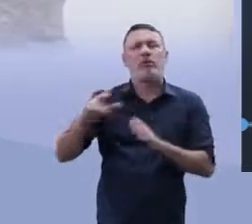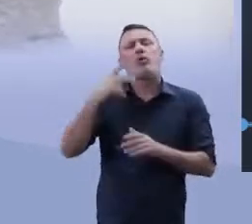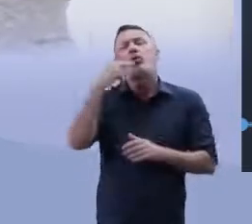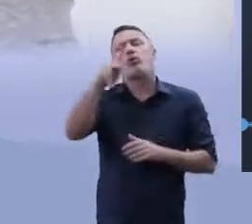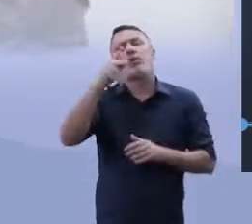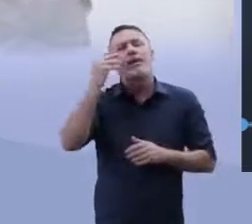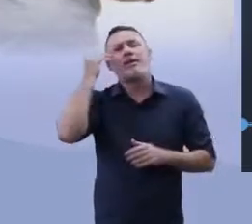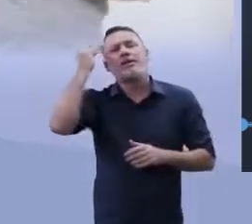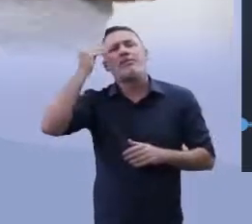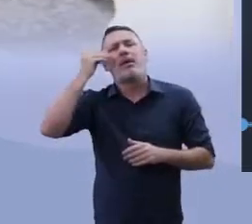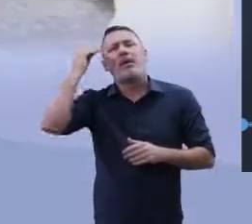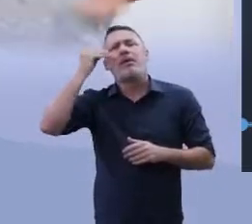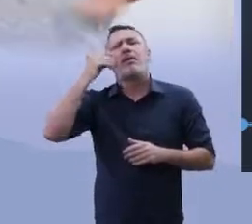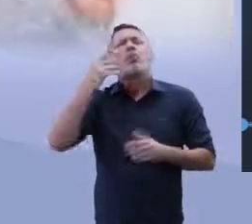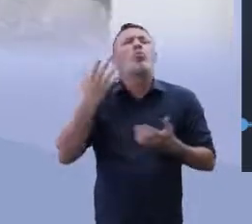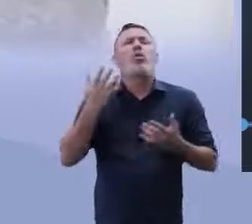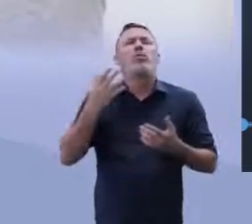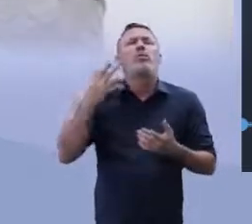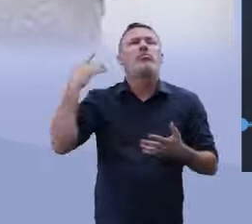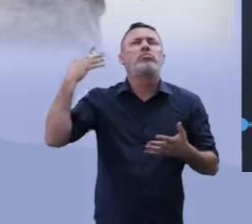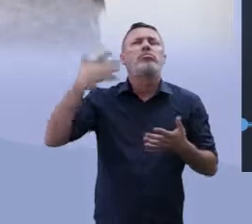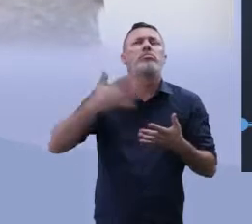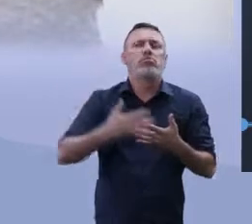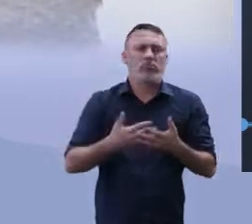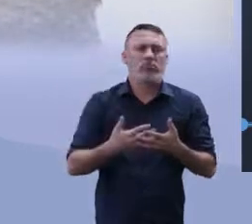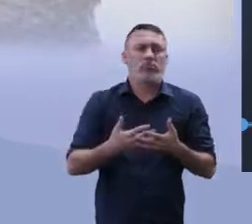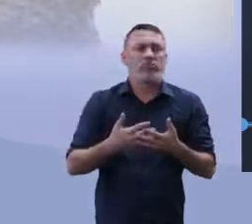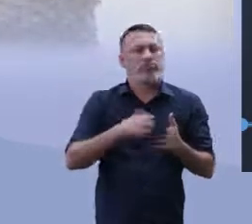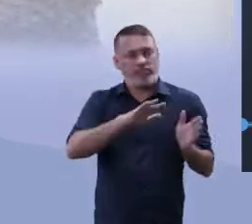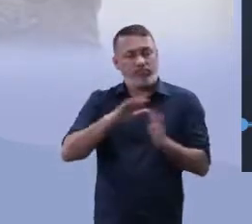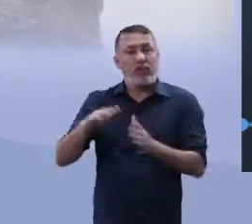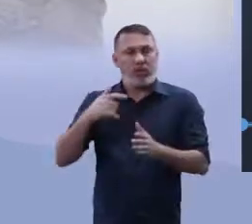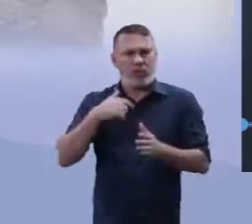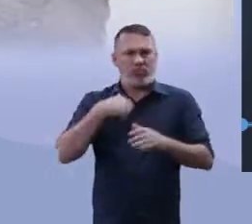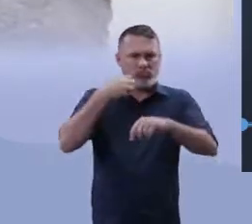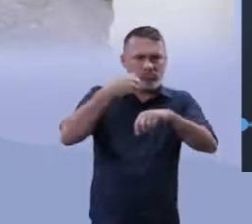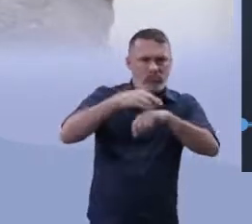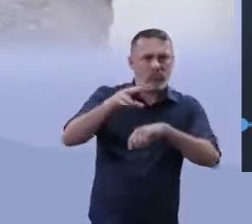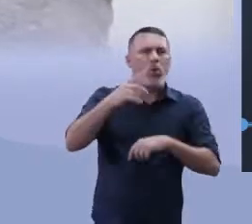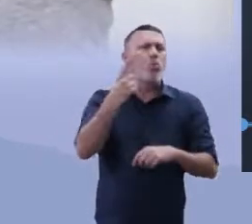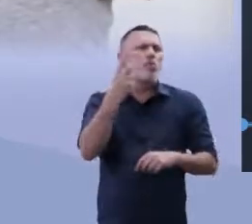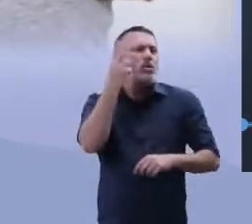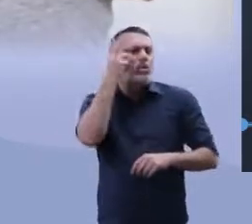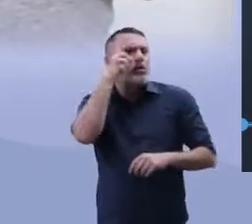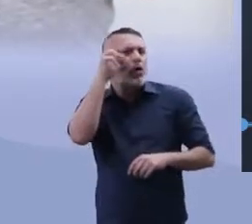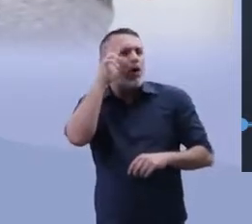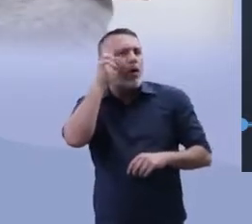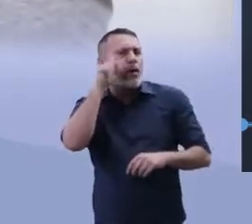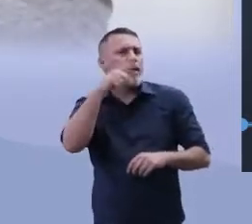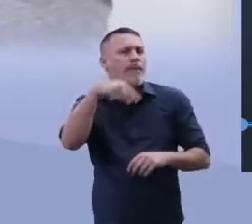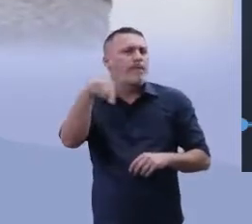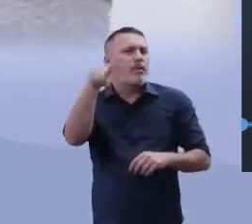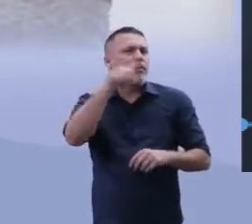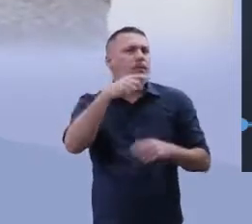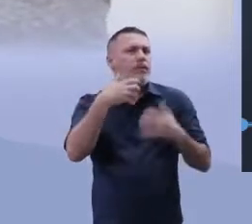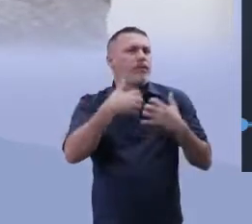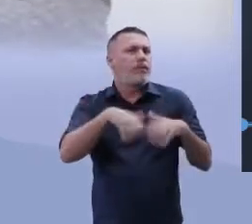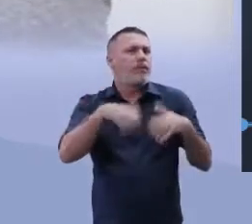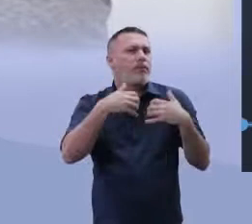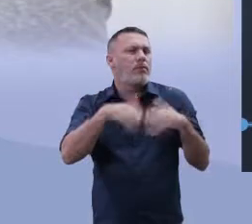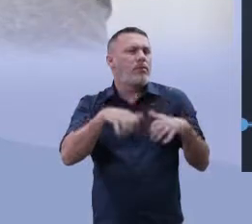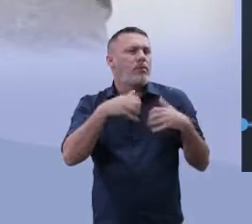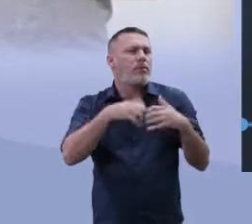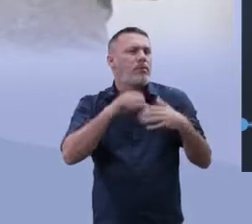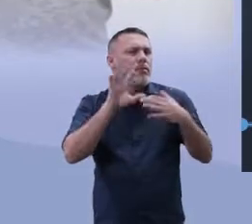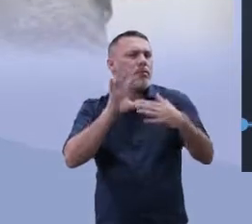pessoal voltada para isso aí. Mas antes, eu queria contar uma historinha para vocês, para ver se vocês conseguem raciocinar